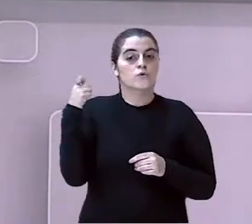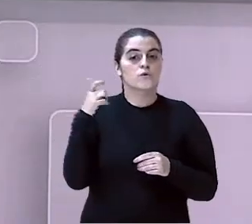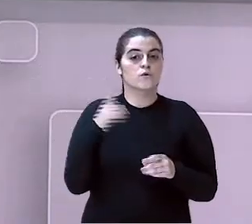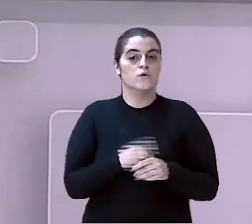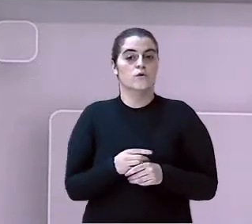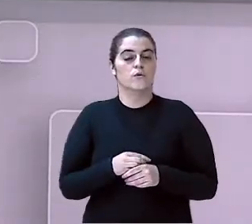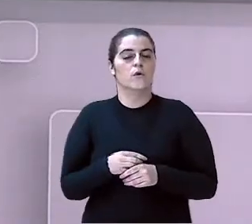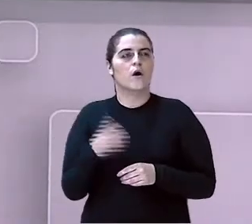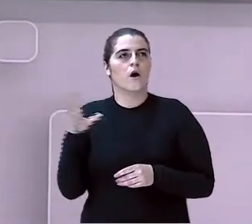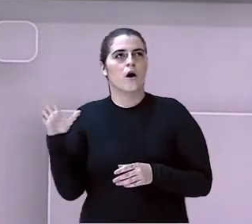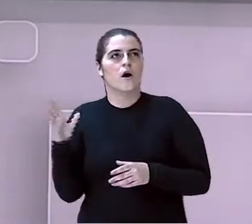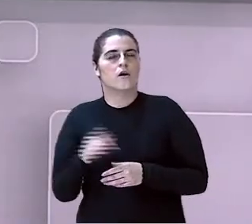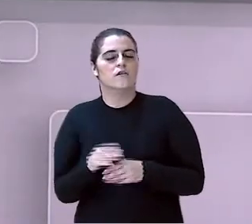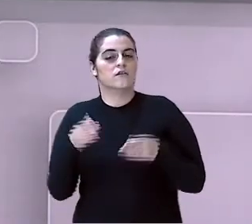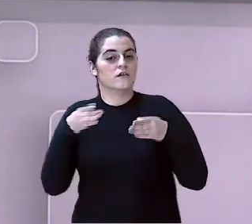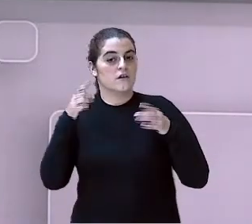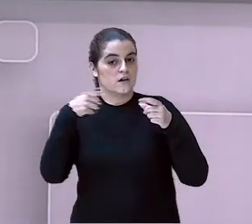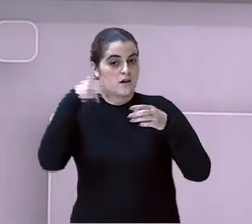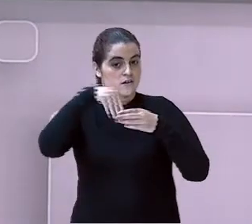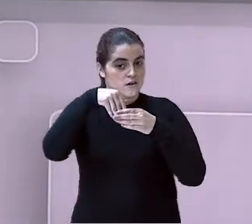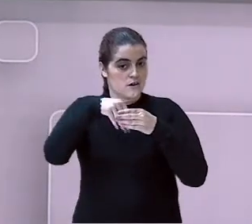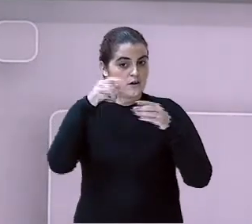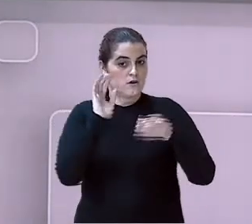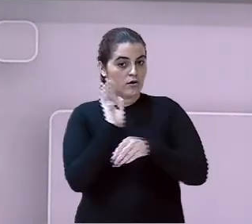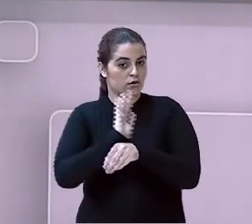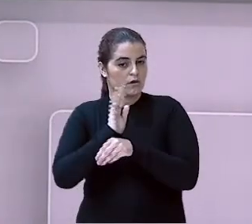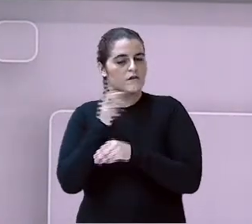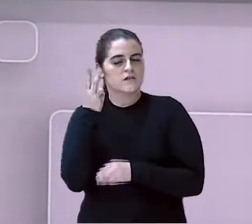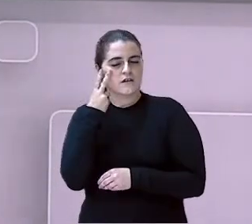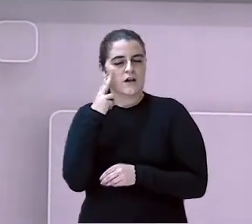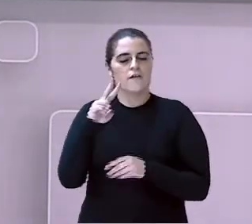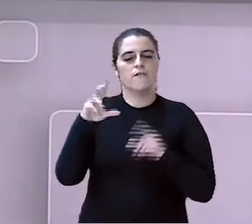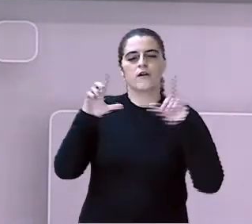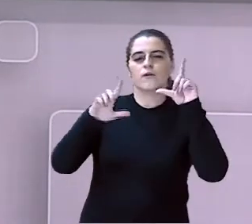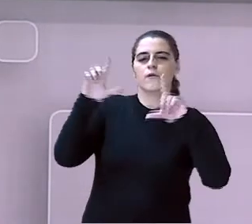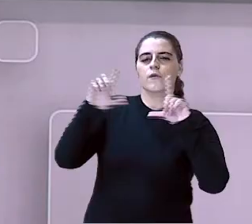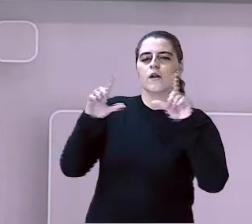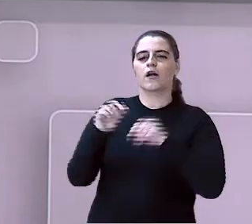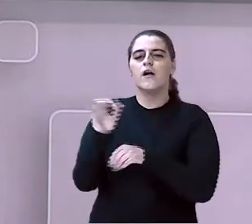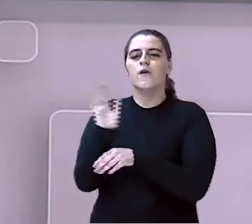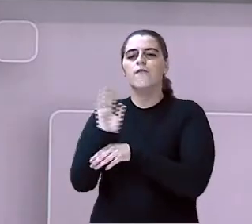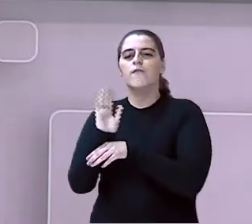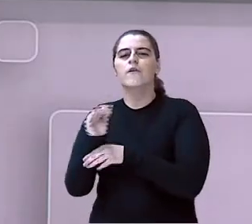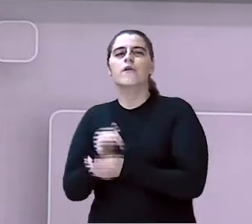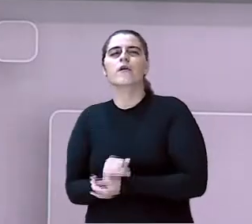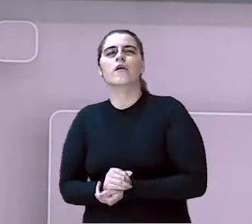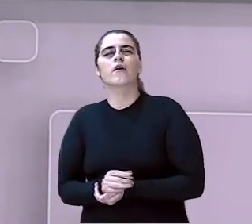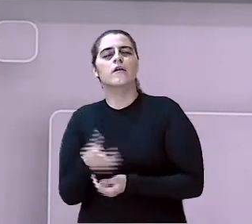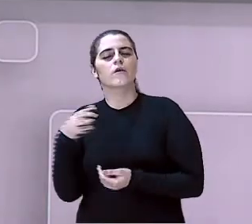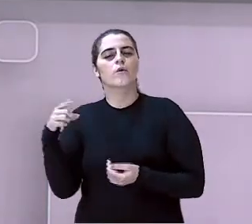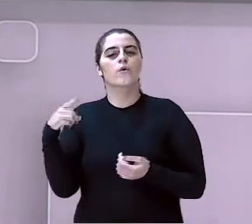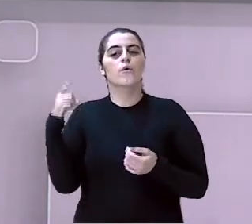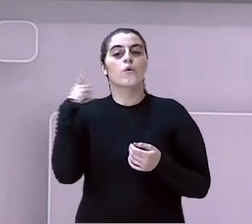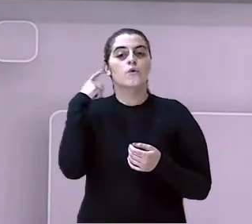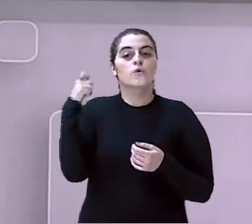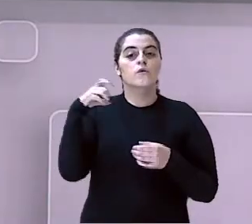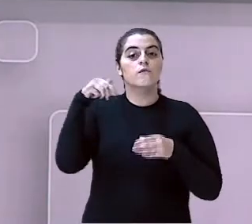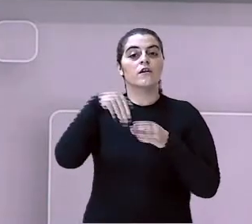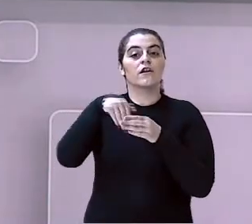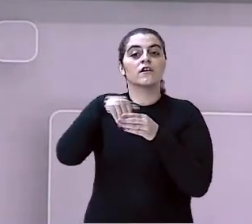passar. Então, dentro do cinema, quando você está lá assistindo um filme com a sua família, o som ele fica concentrado lá